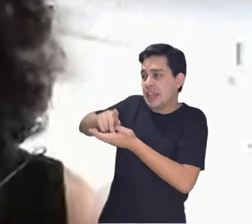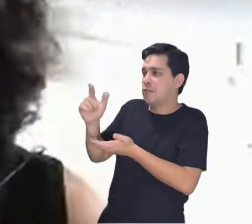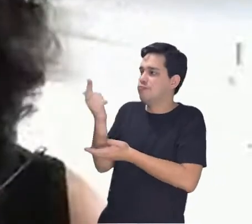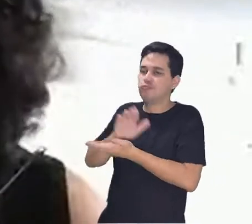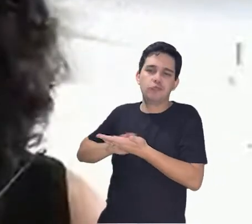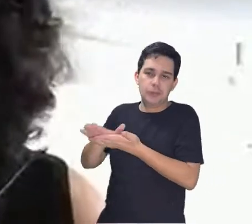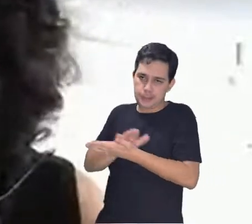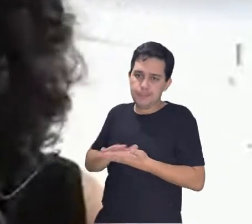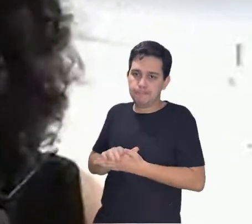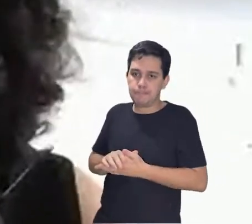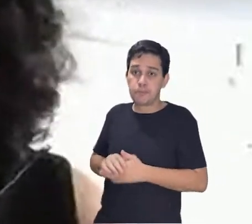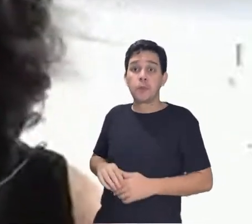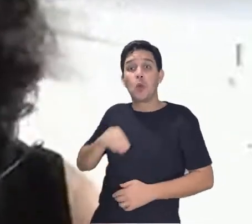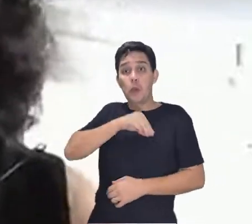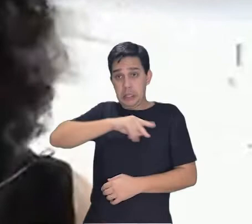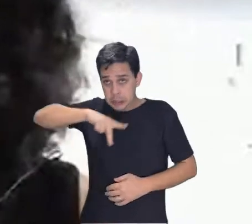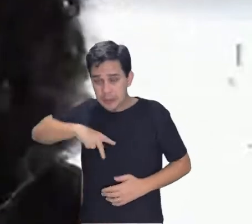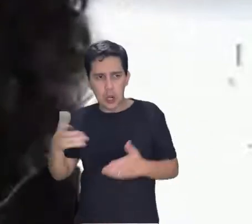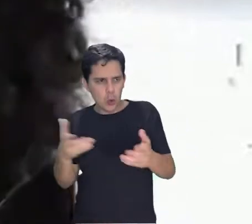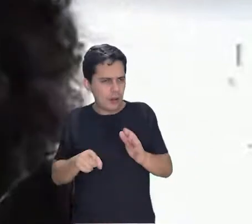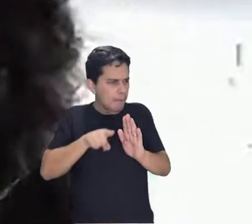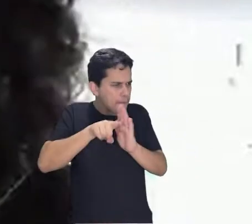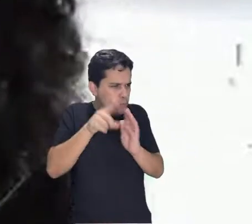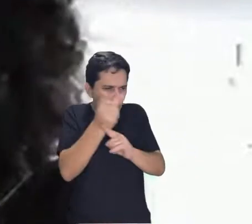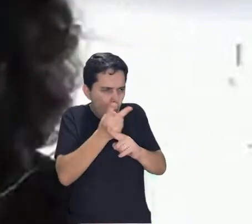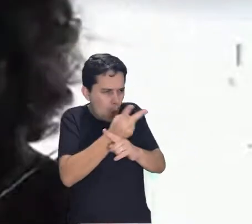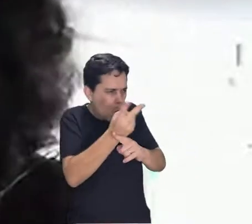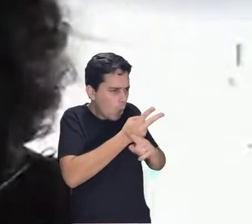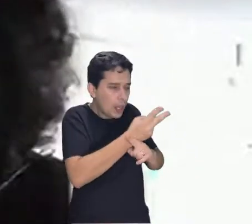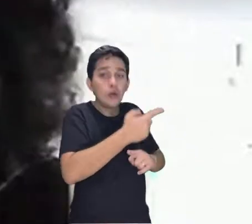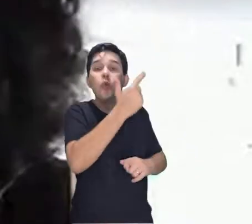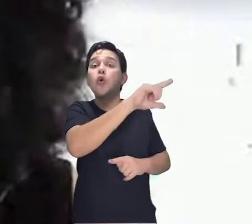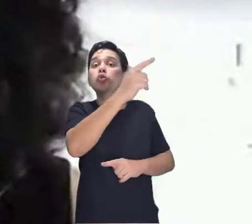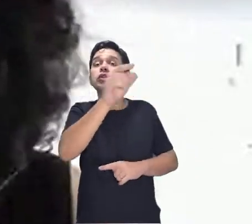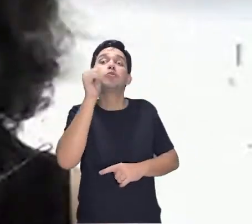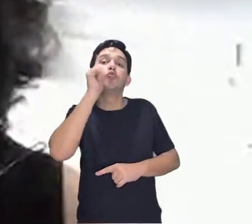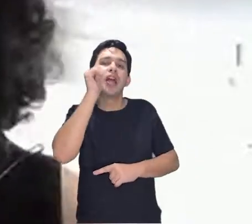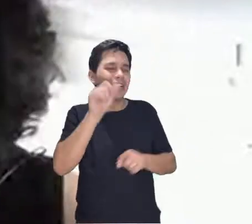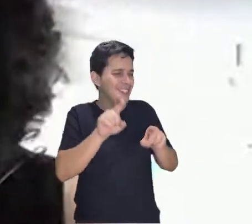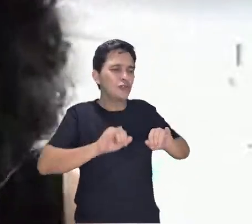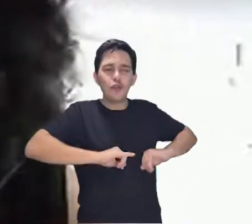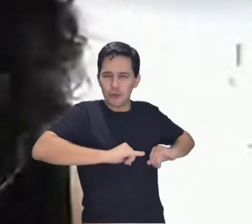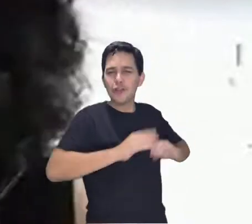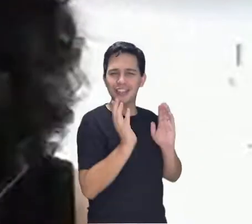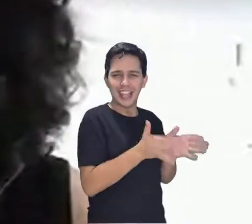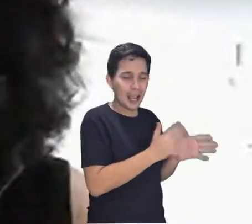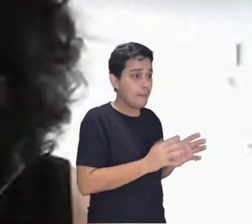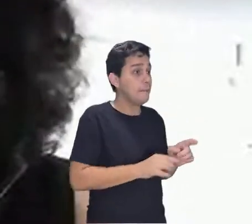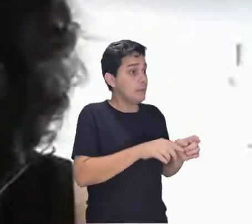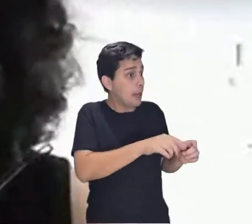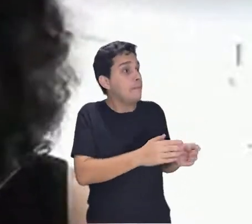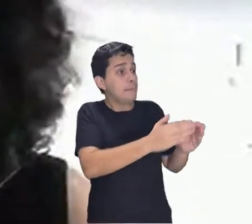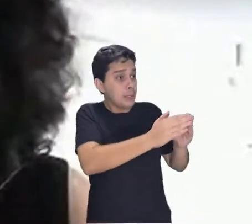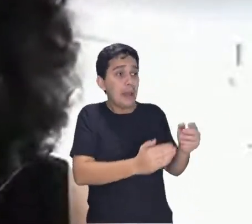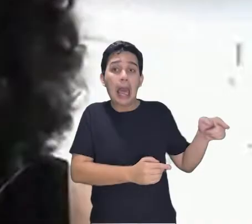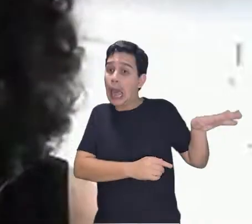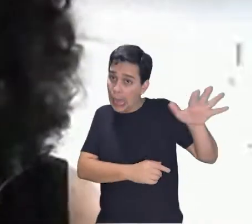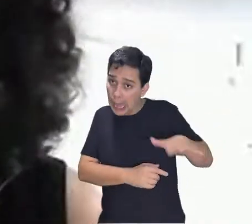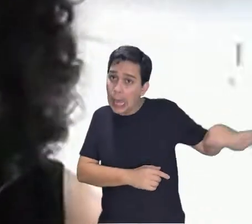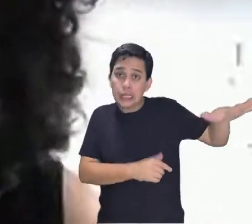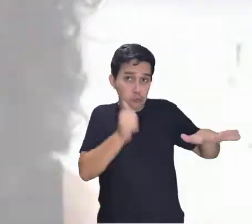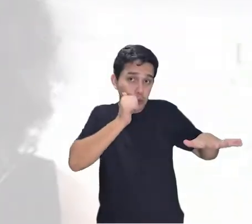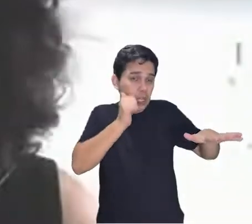ativa dessas vítimas, a fim de que ele possa ser denunciado pelos ilícitos que certamente praticou em outros